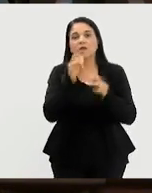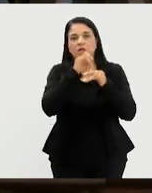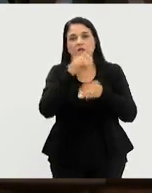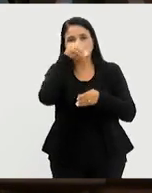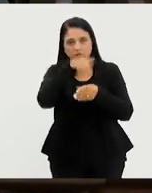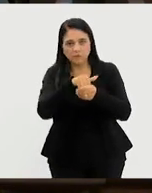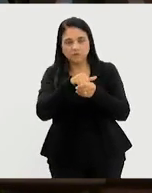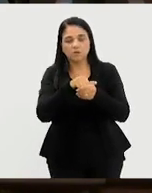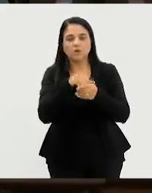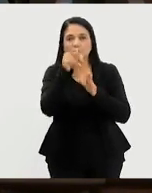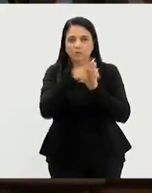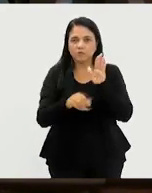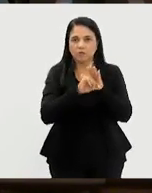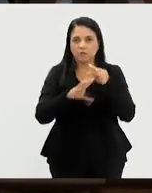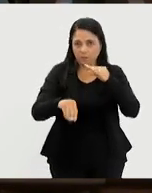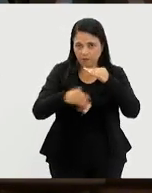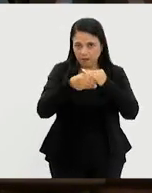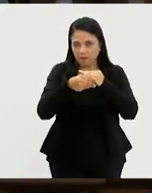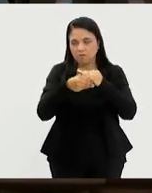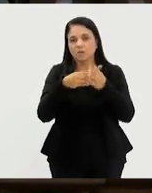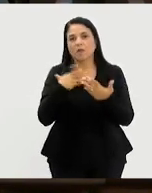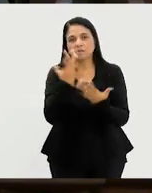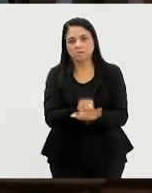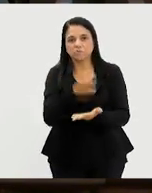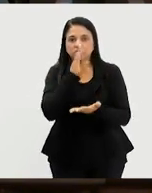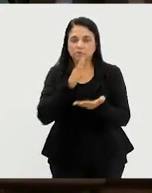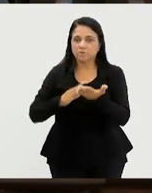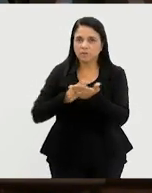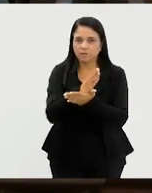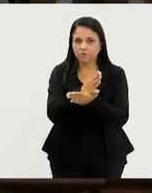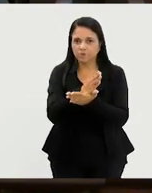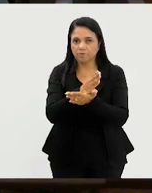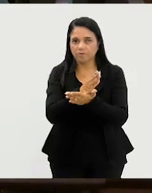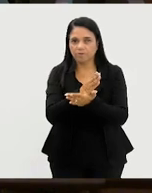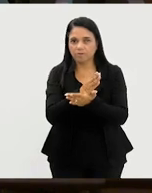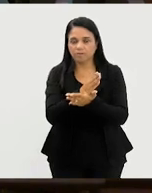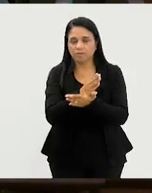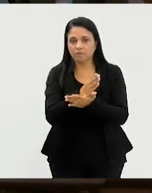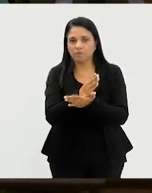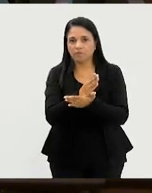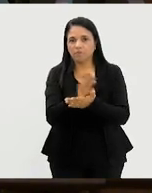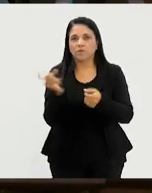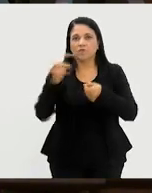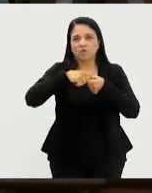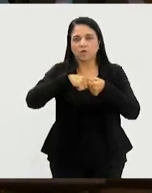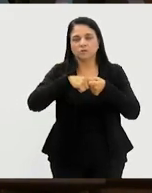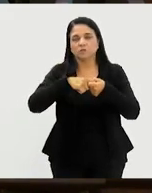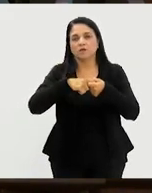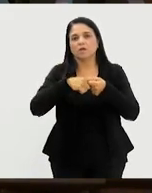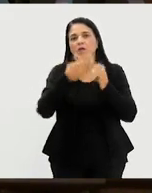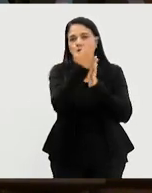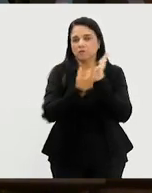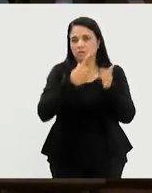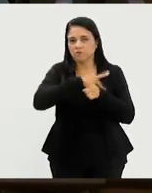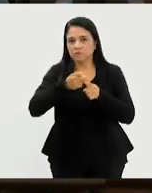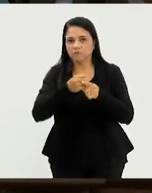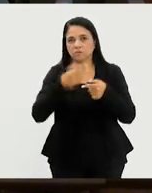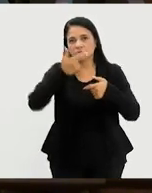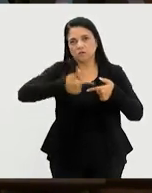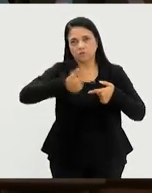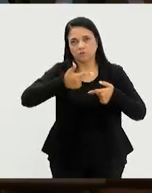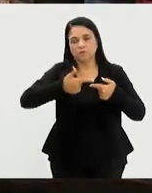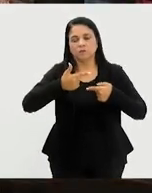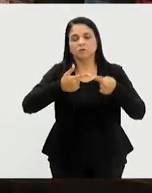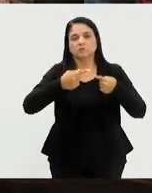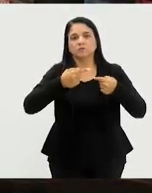o projeto emendado senhores que aprov permane Como estão aprovado volta à redação do vencido para segunda